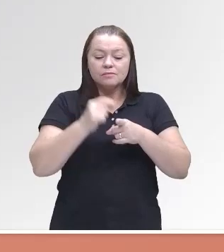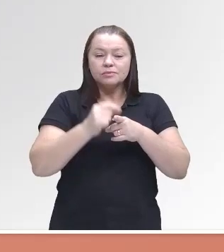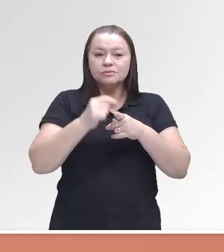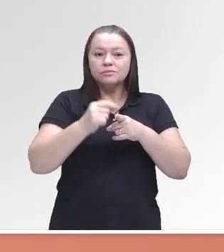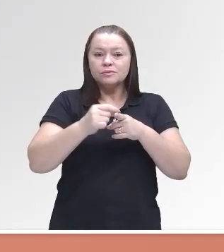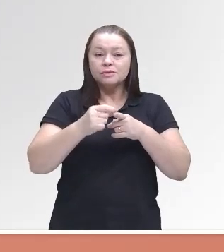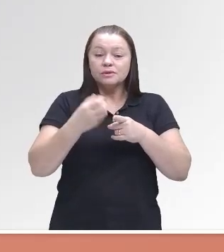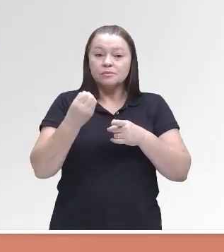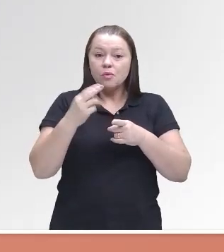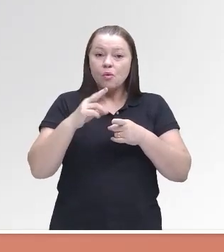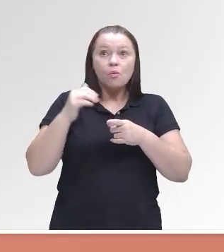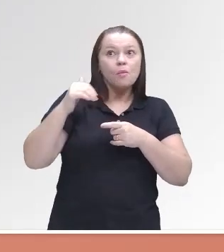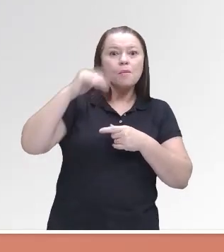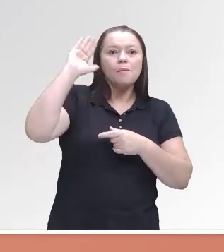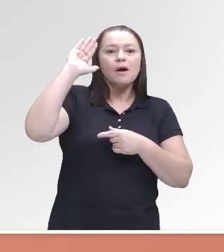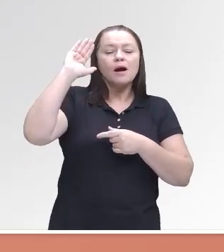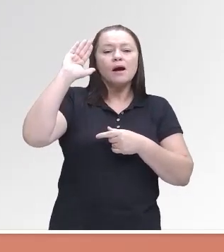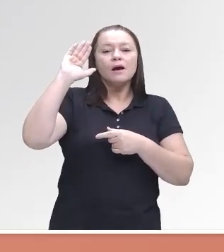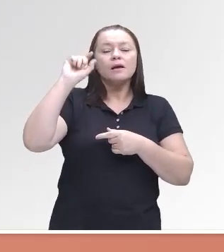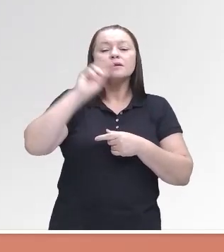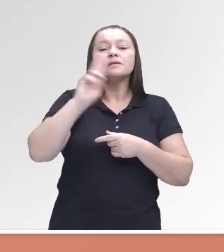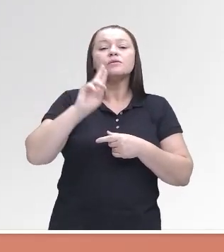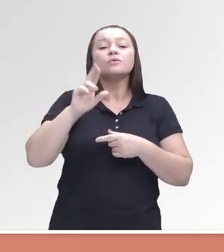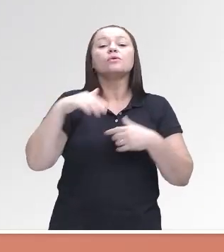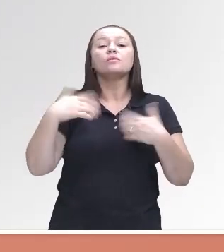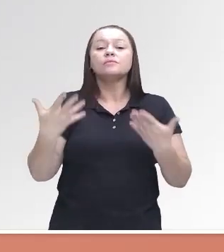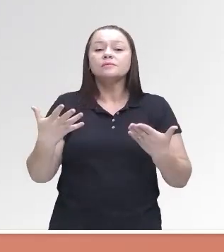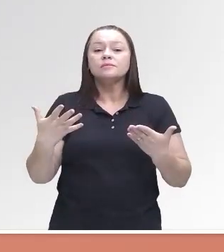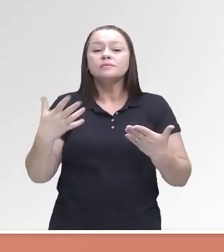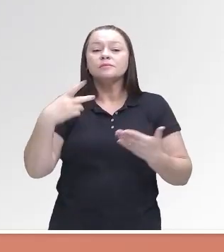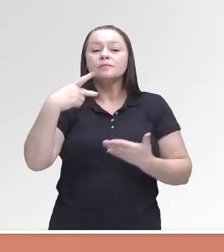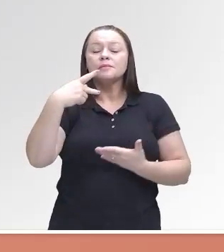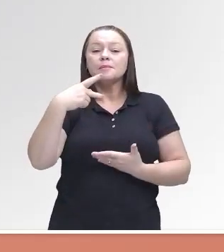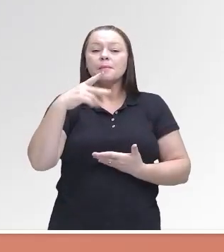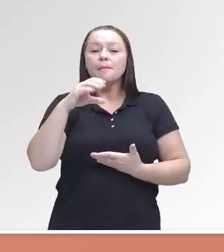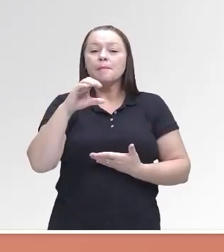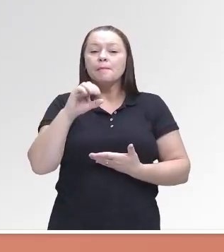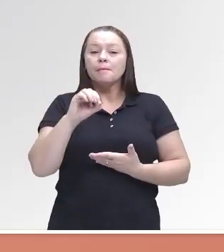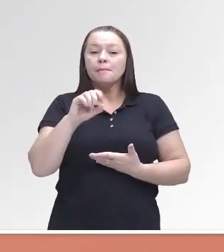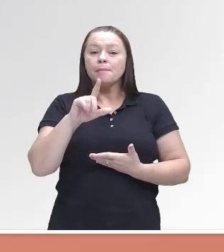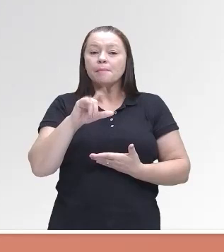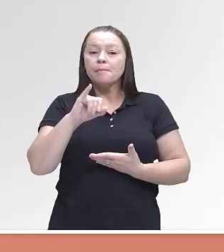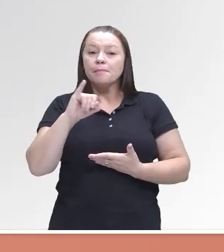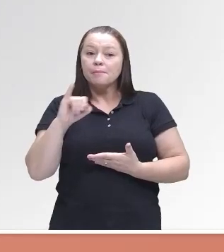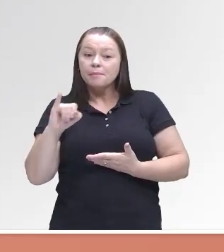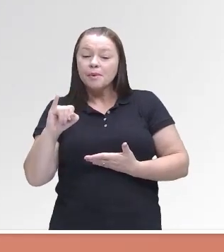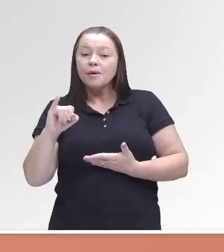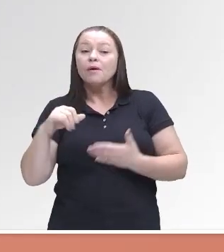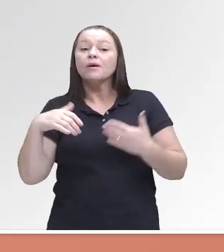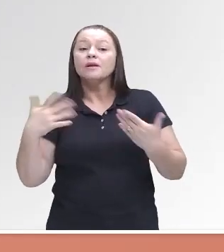ou mais podem ser classificadas de palavras